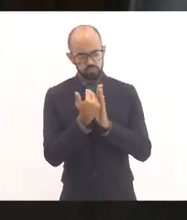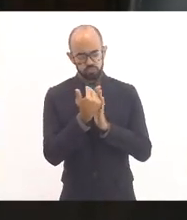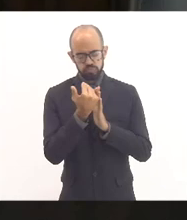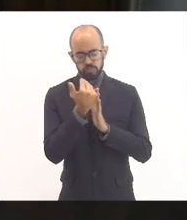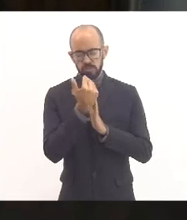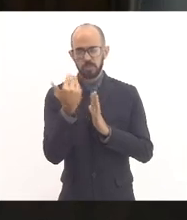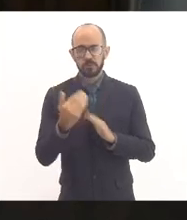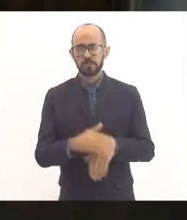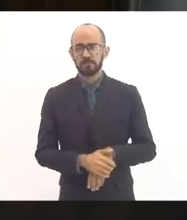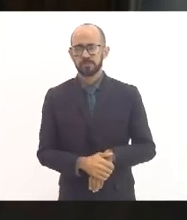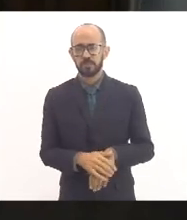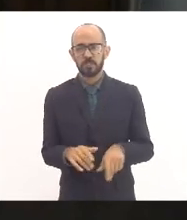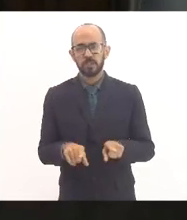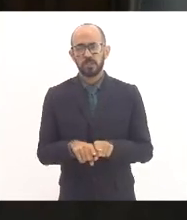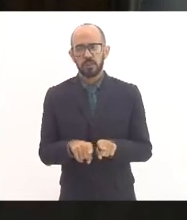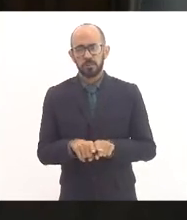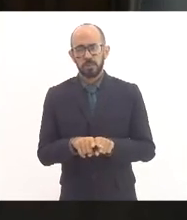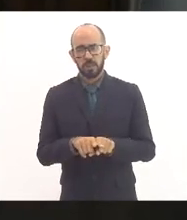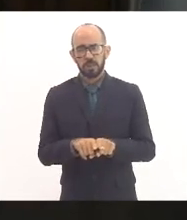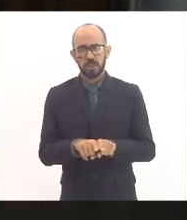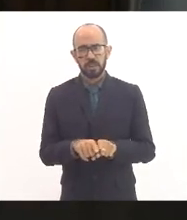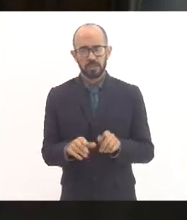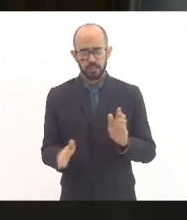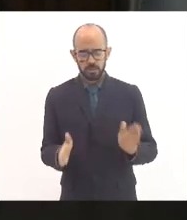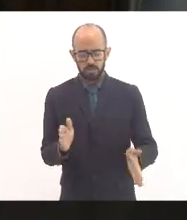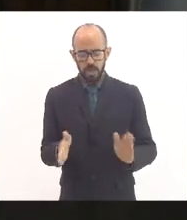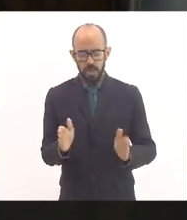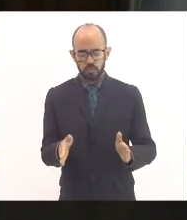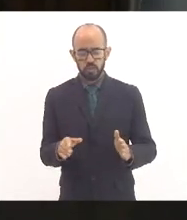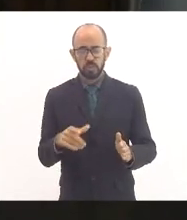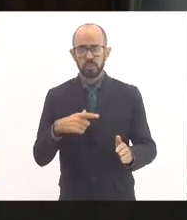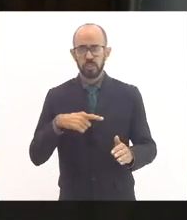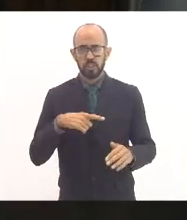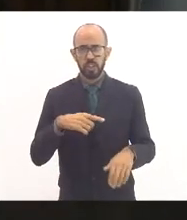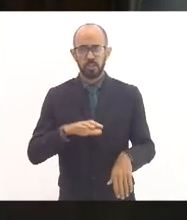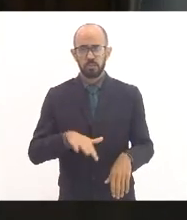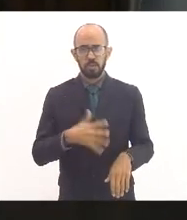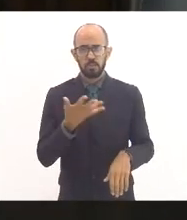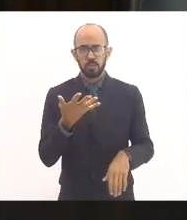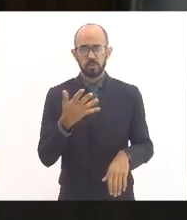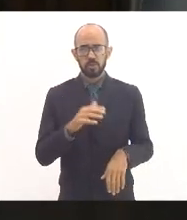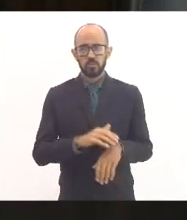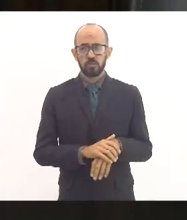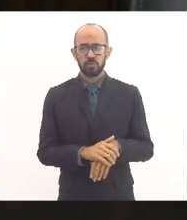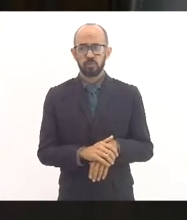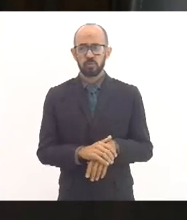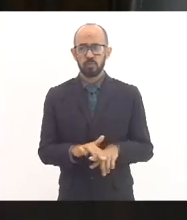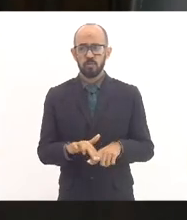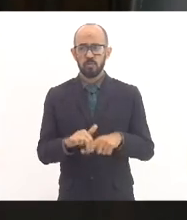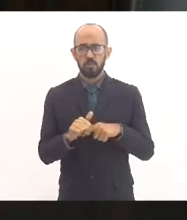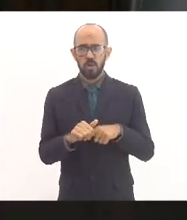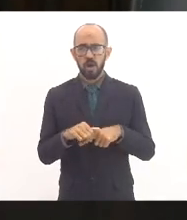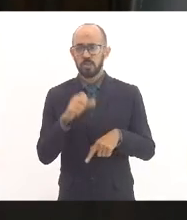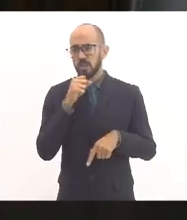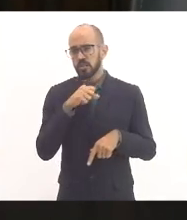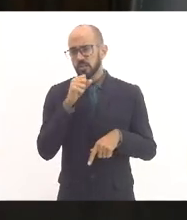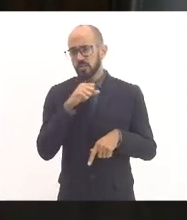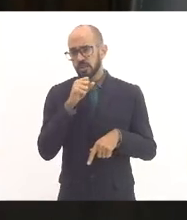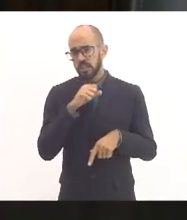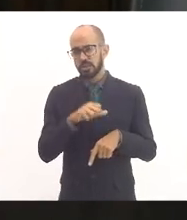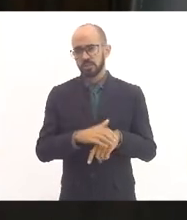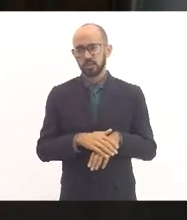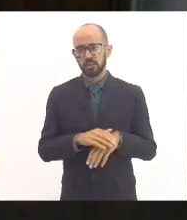exemplo e digamos que dentro desse espaço ele já havia sido promovido é por antiguidade